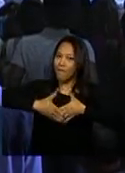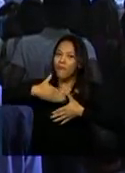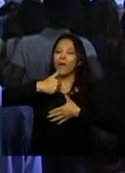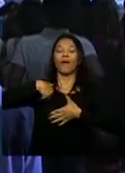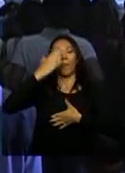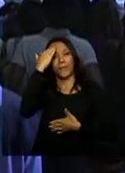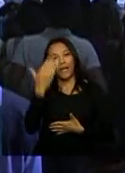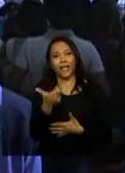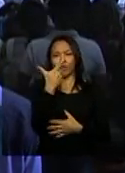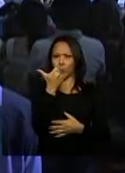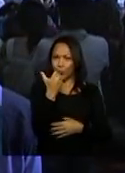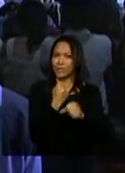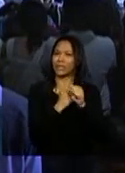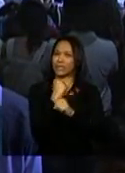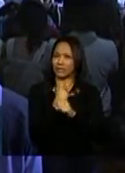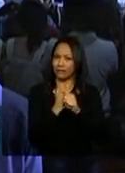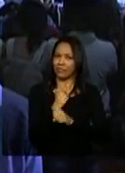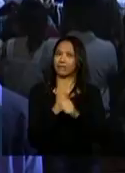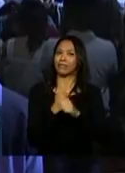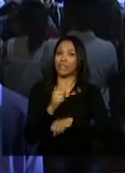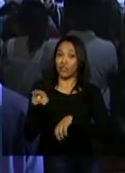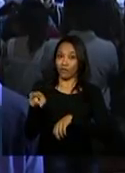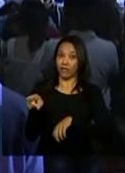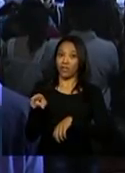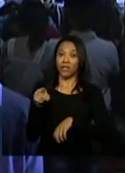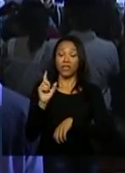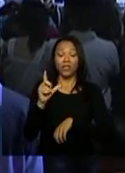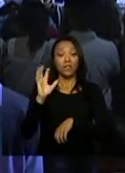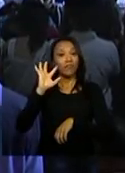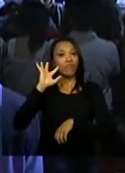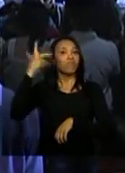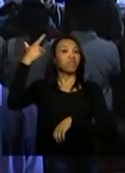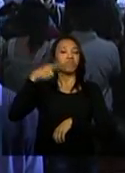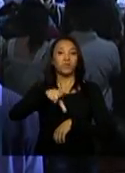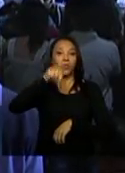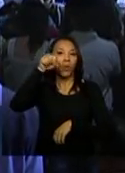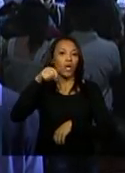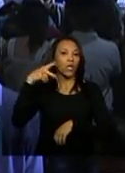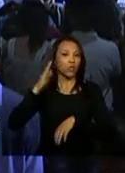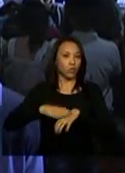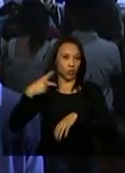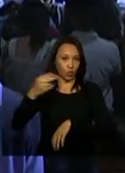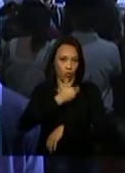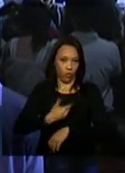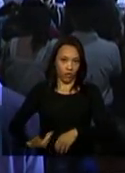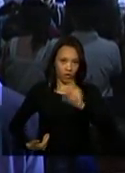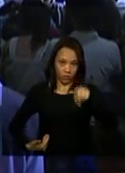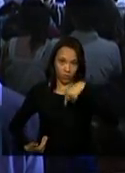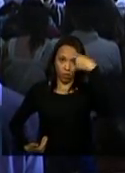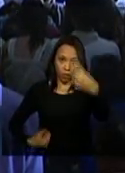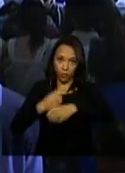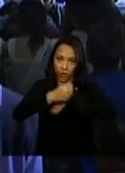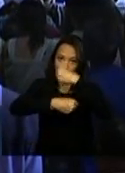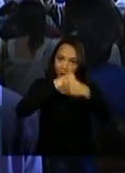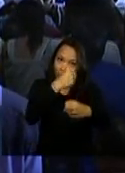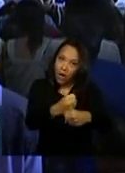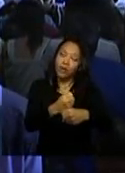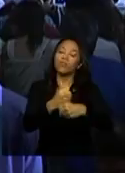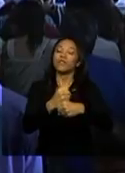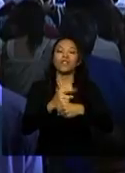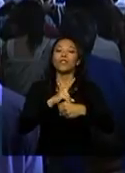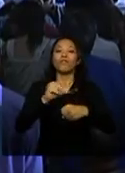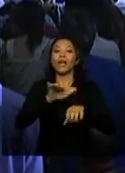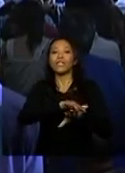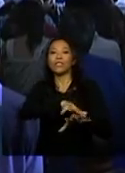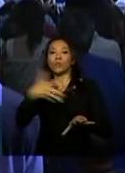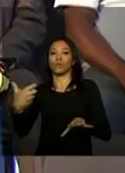anos. A gente sabe que a escolha que a senhora tiver no governo da senhora, a partir do ano que vem, vai ser uma escolha que não vai excluir